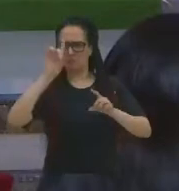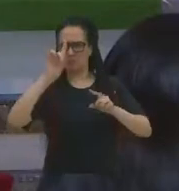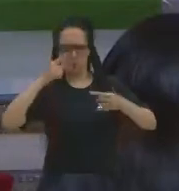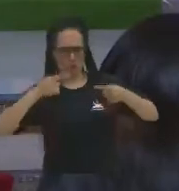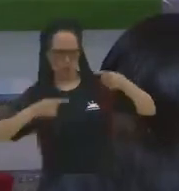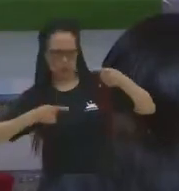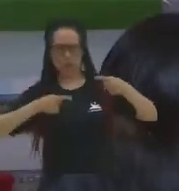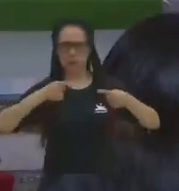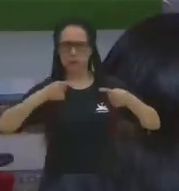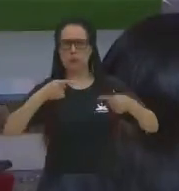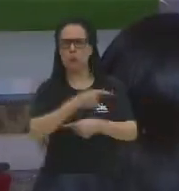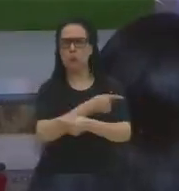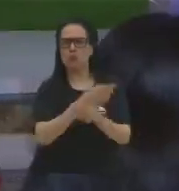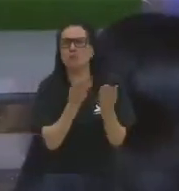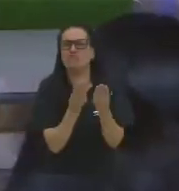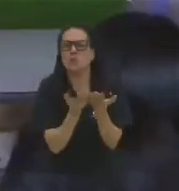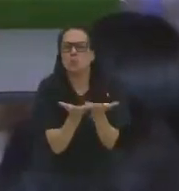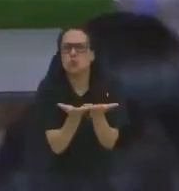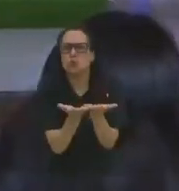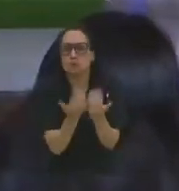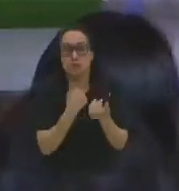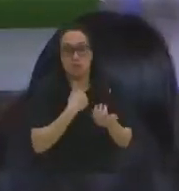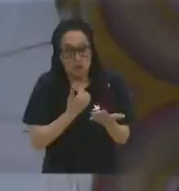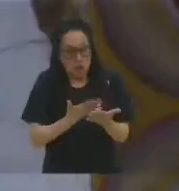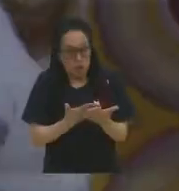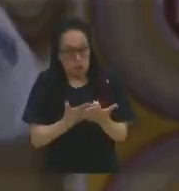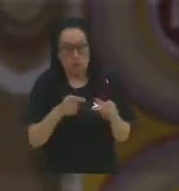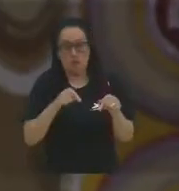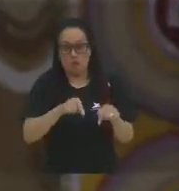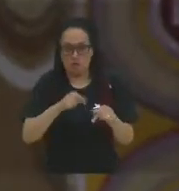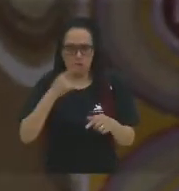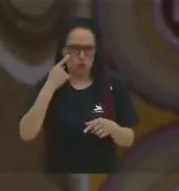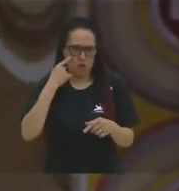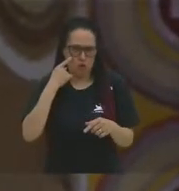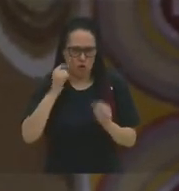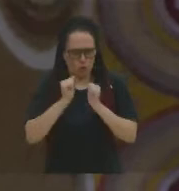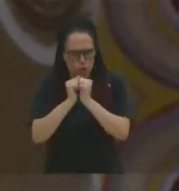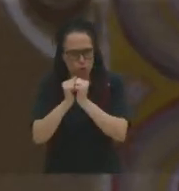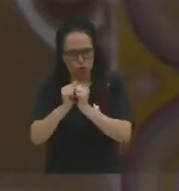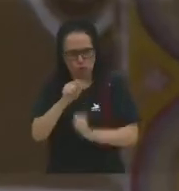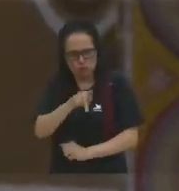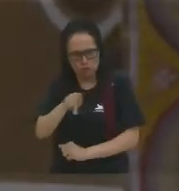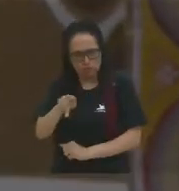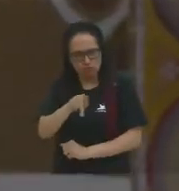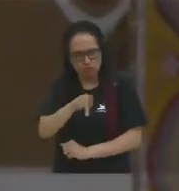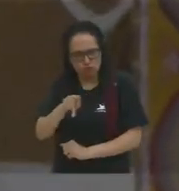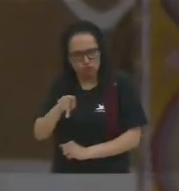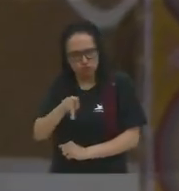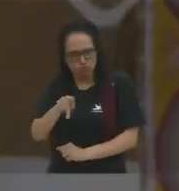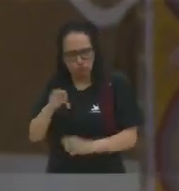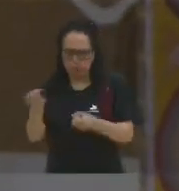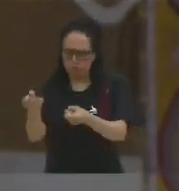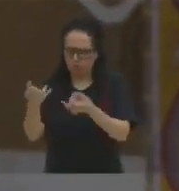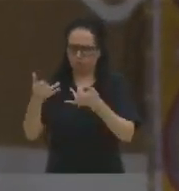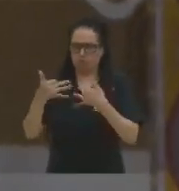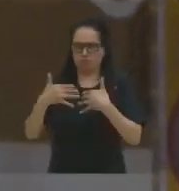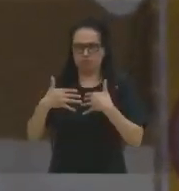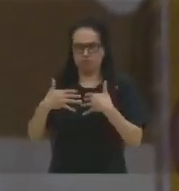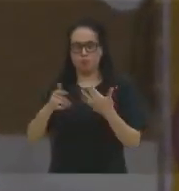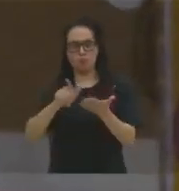lá, vejam aqui, ó, eu estudei isso com os meus professores. Eles trouxeram uma folha